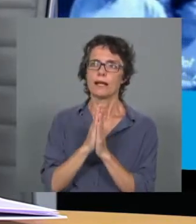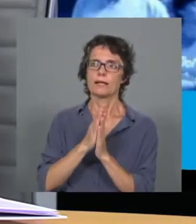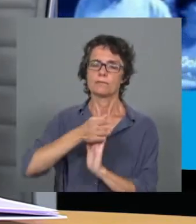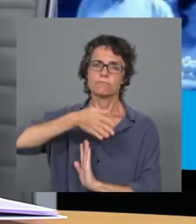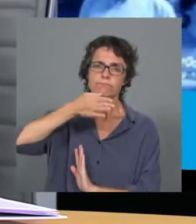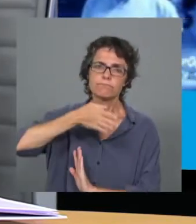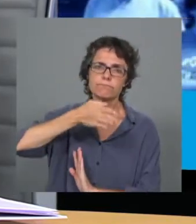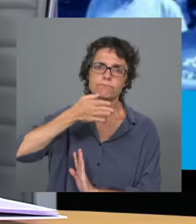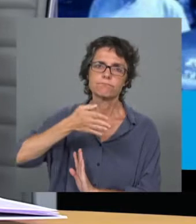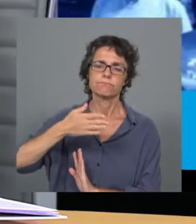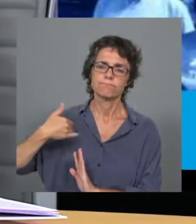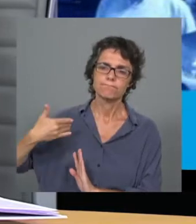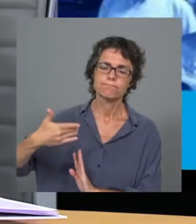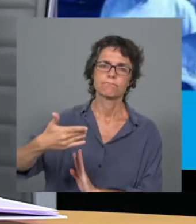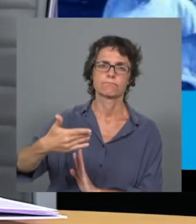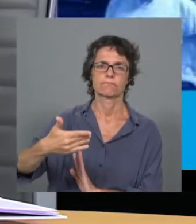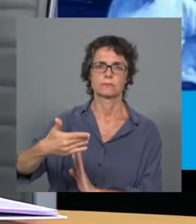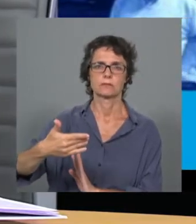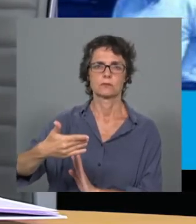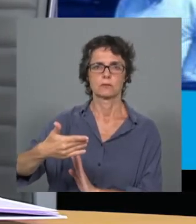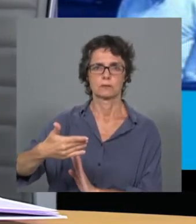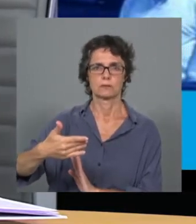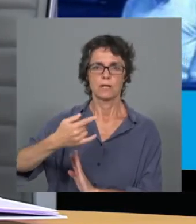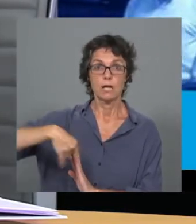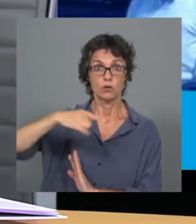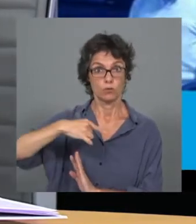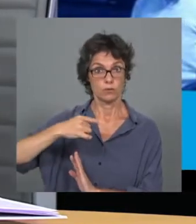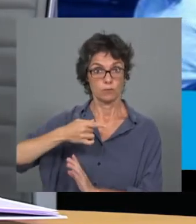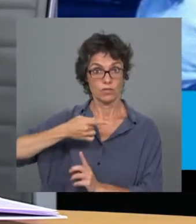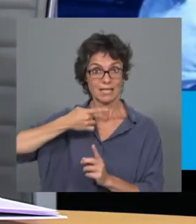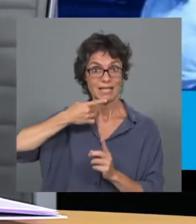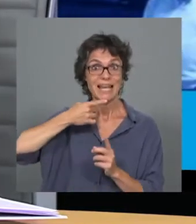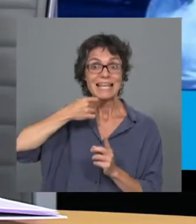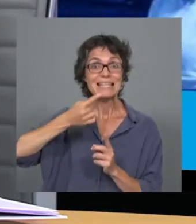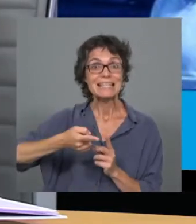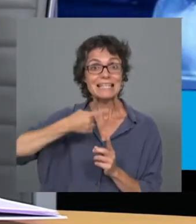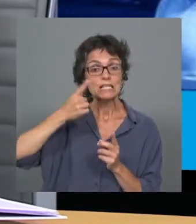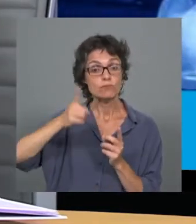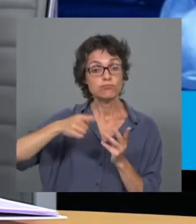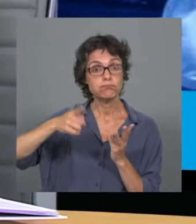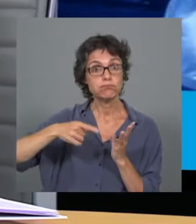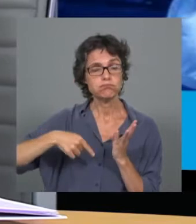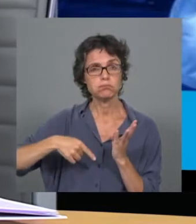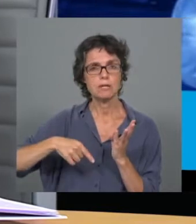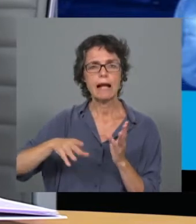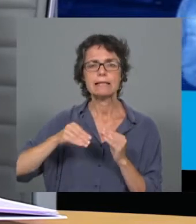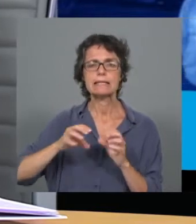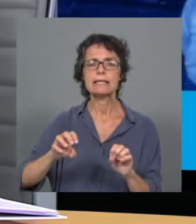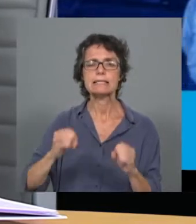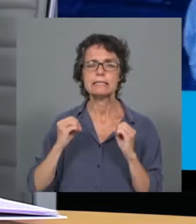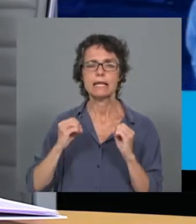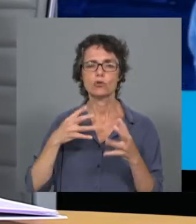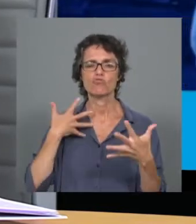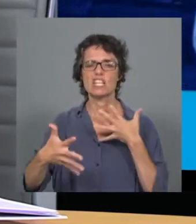níveis, e é preciso ser dito e repetido, de maneira a que seja como um copo que transborda a água, é tolerância zero, transparência